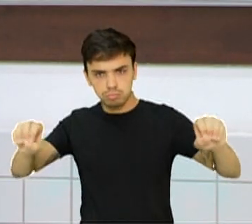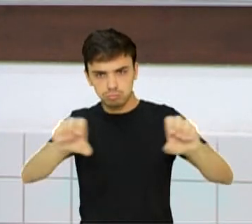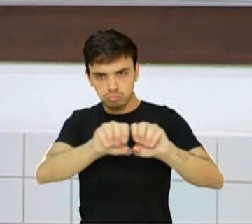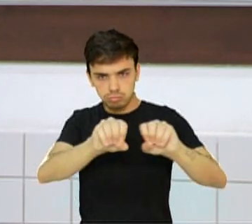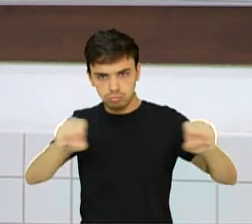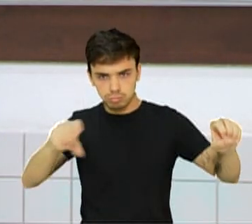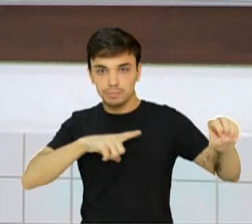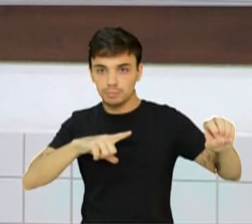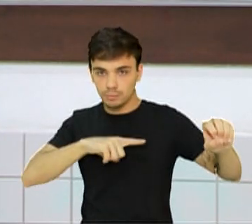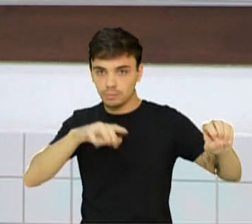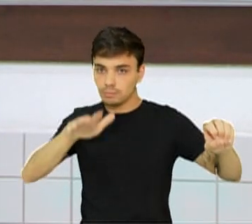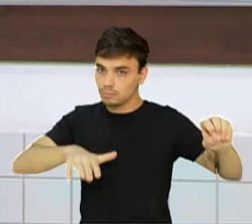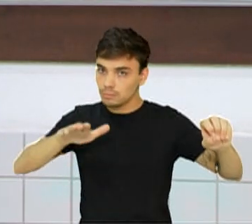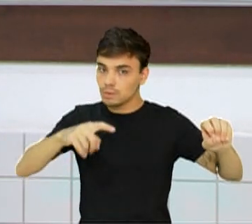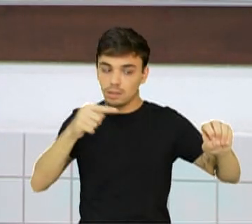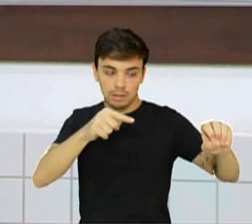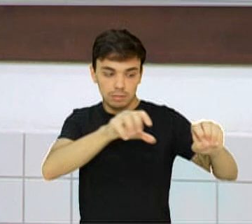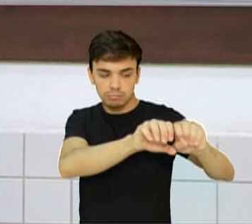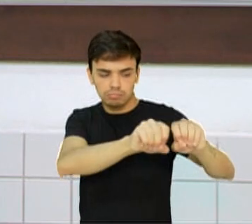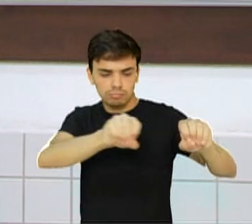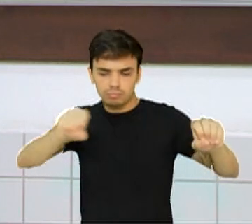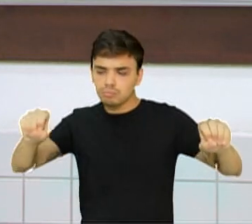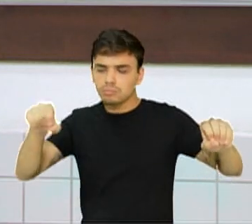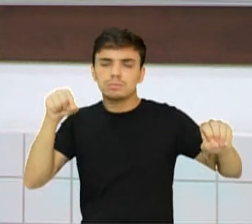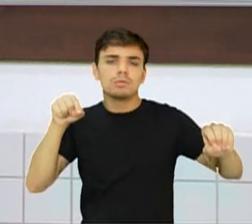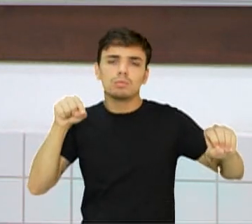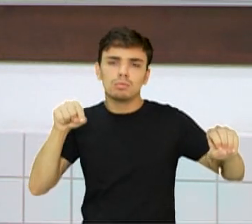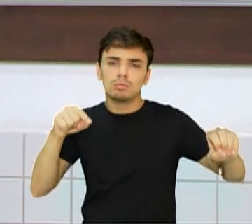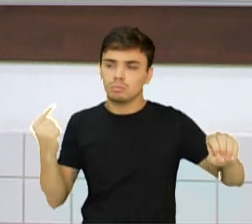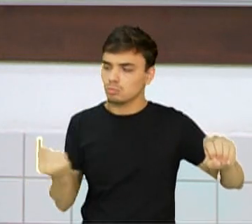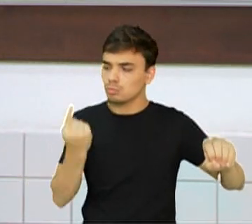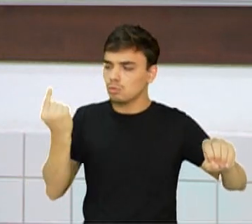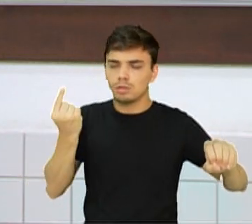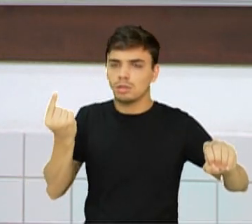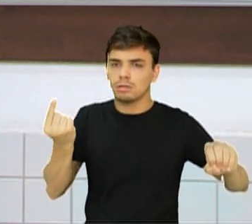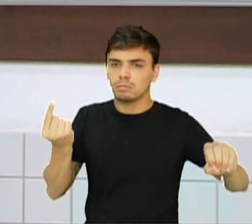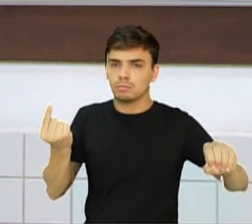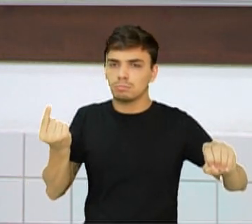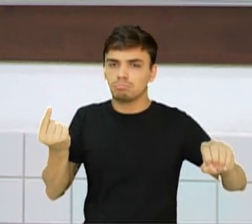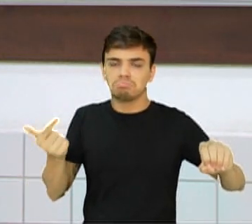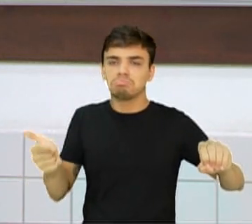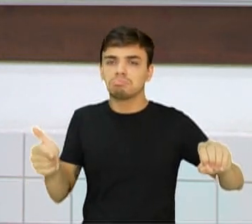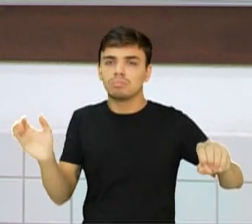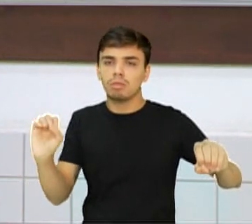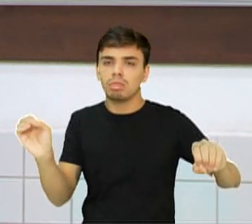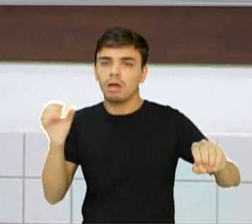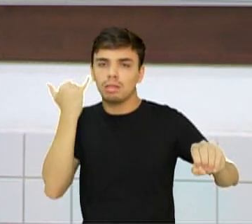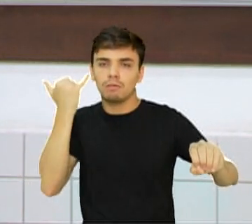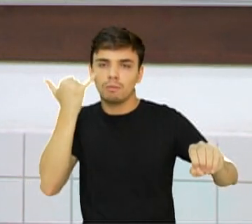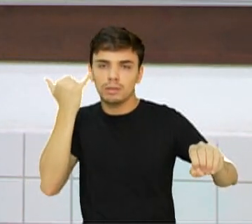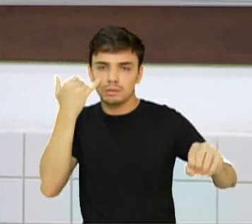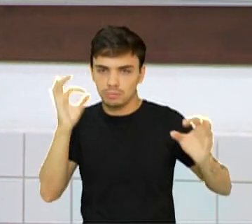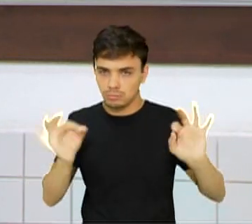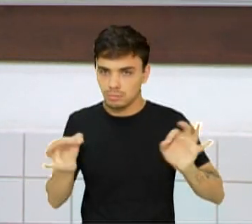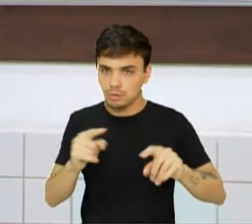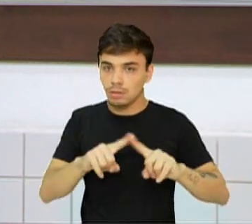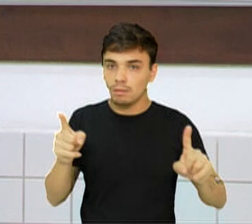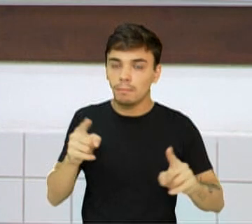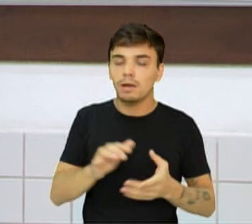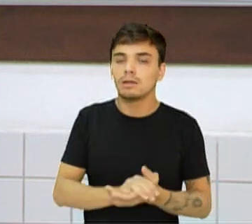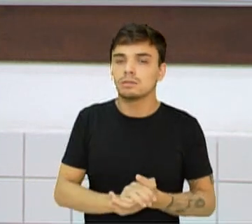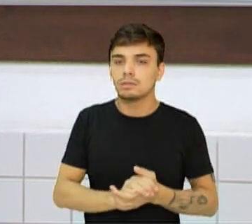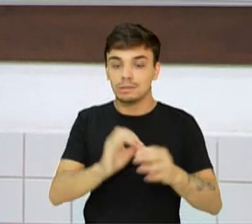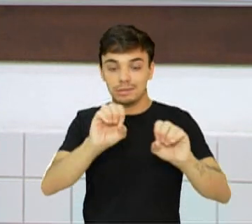instrumento, e ali a corda sozinha não está transferindo nenhuma informação. Mas